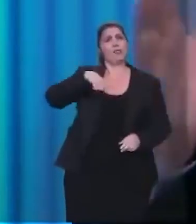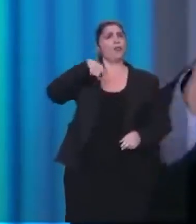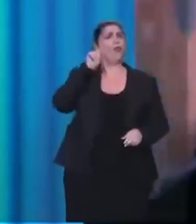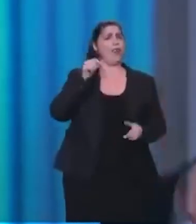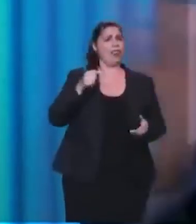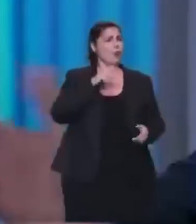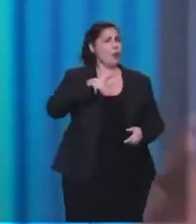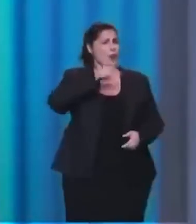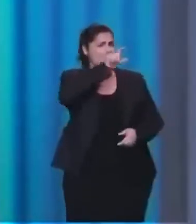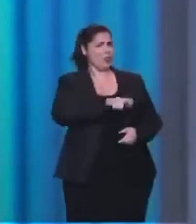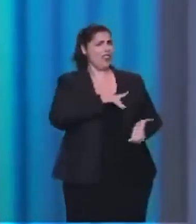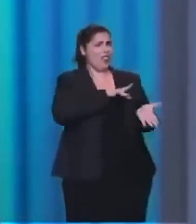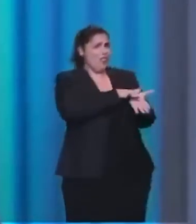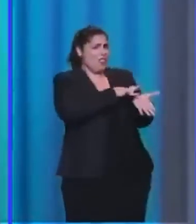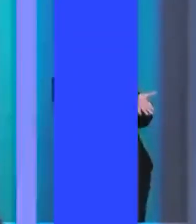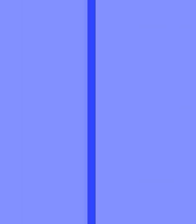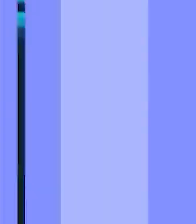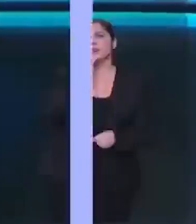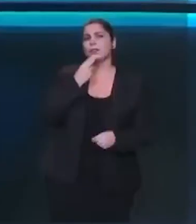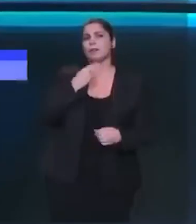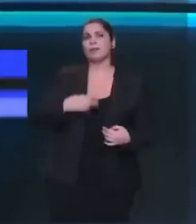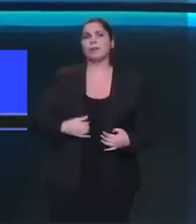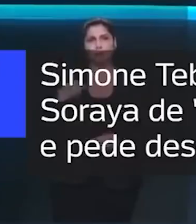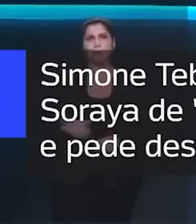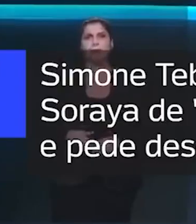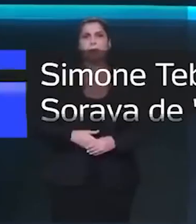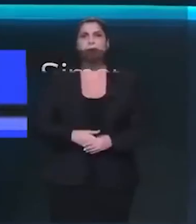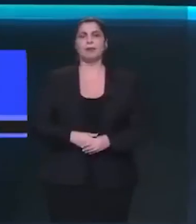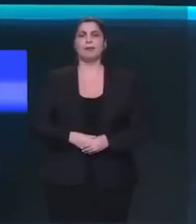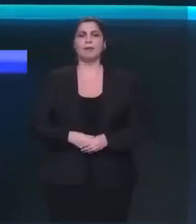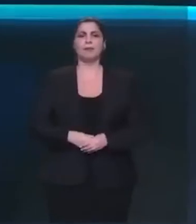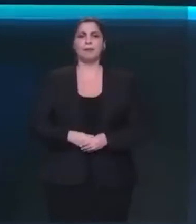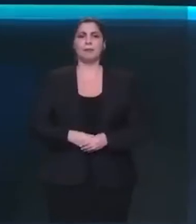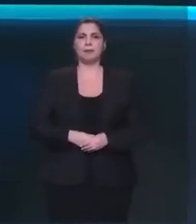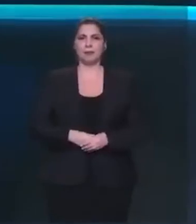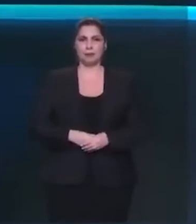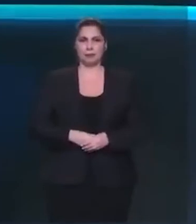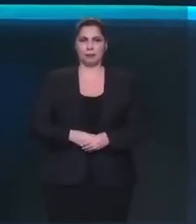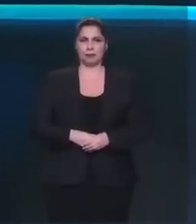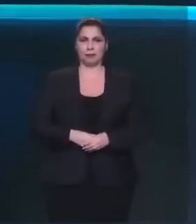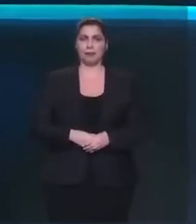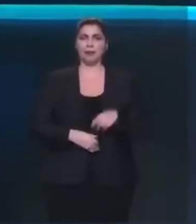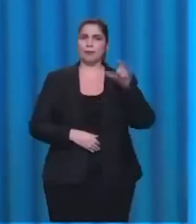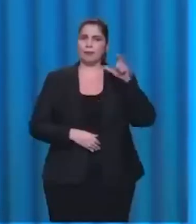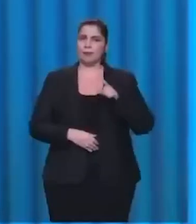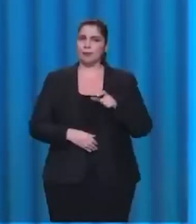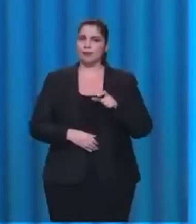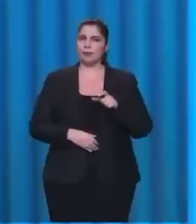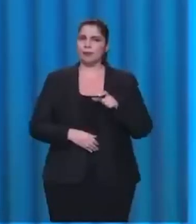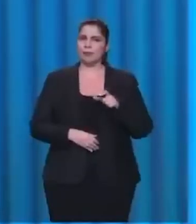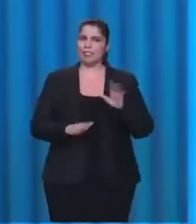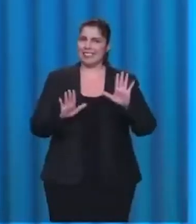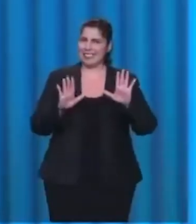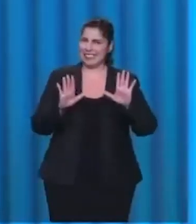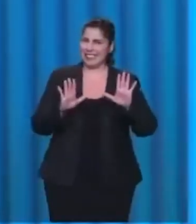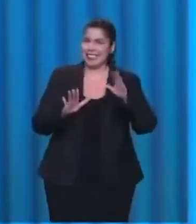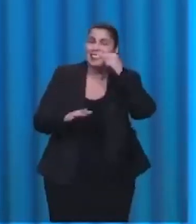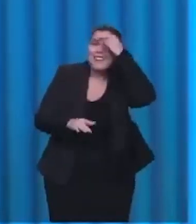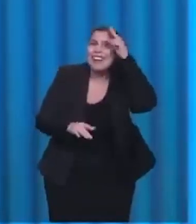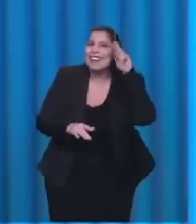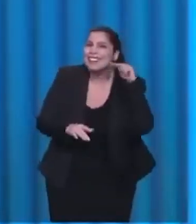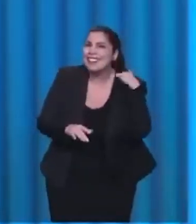uma figura que ninguém sabe quem é. O assento dele. Candidata Bolsonaro, candidata Soraya, e eu